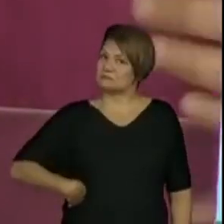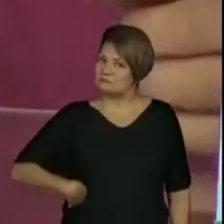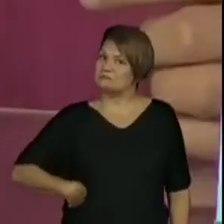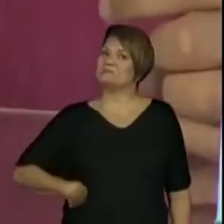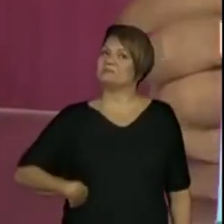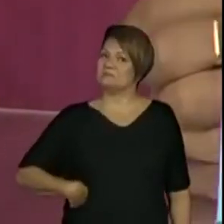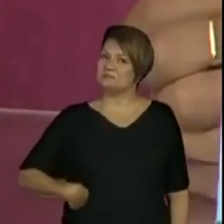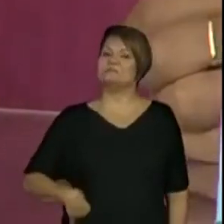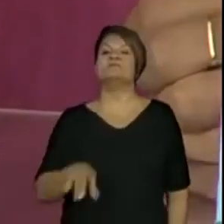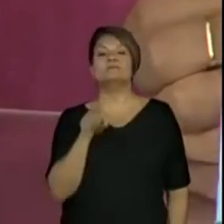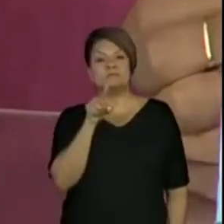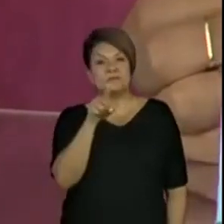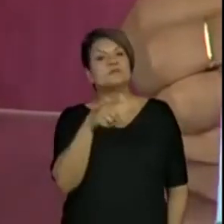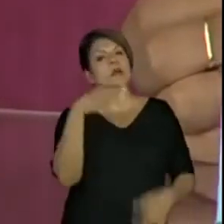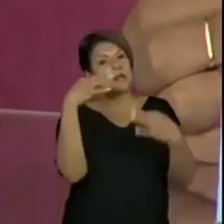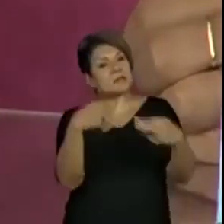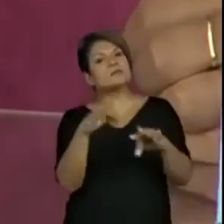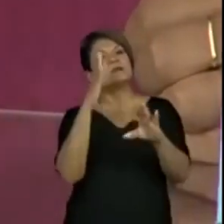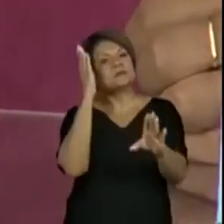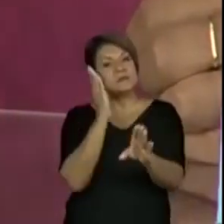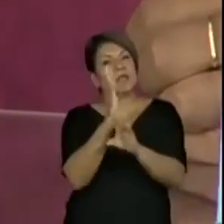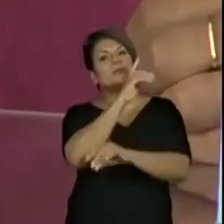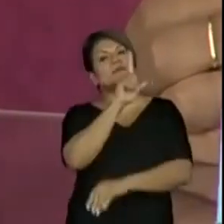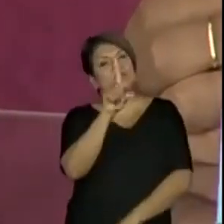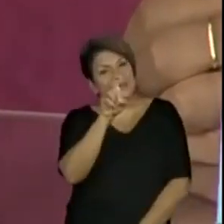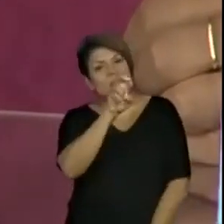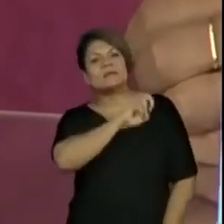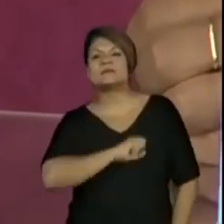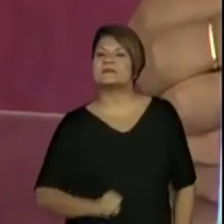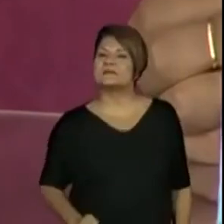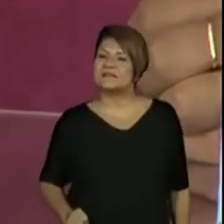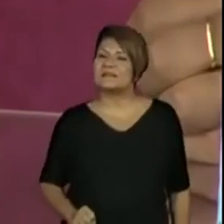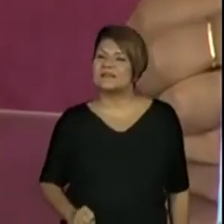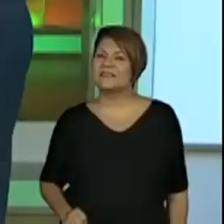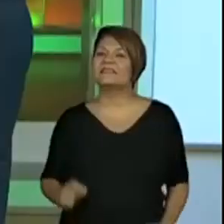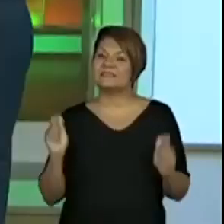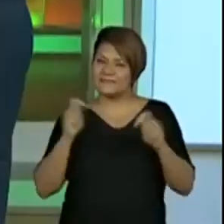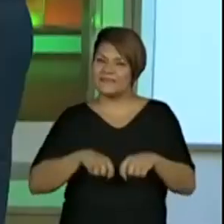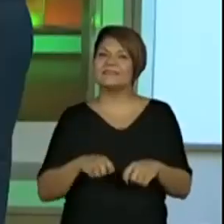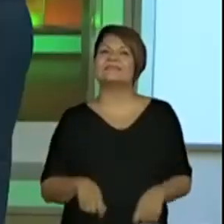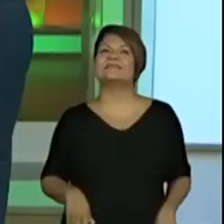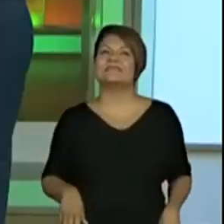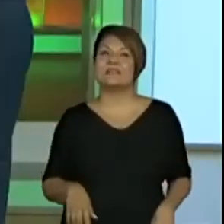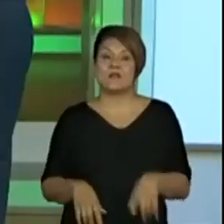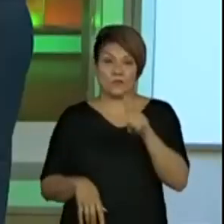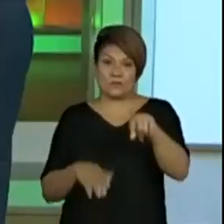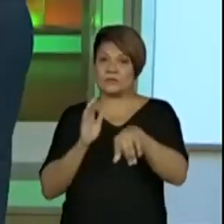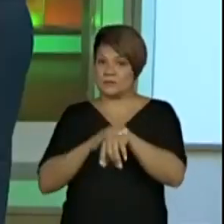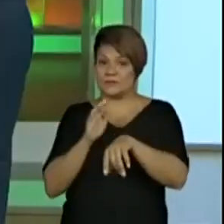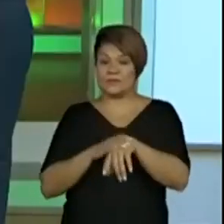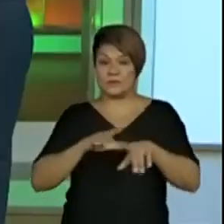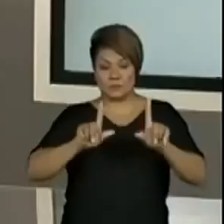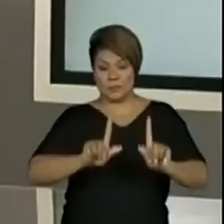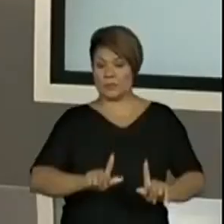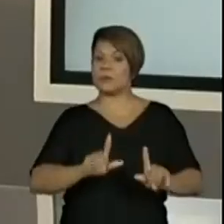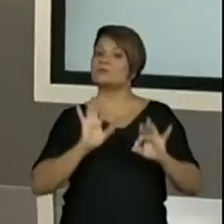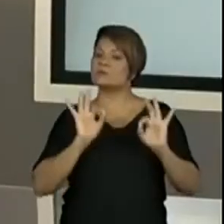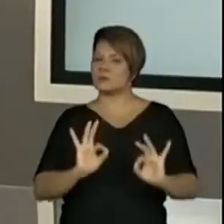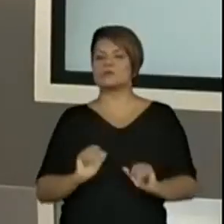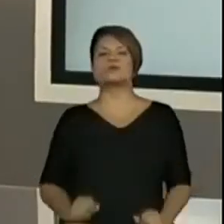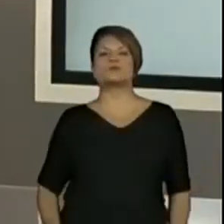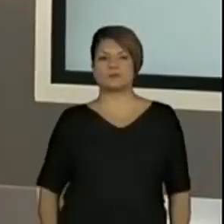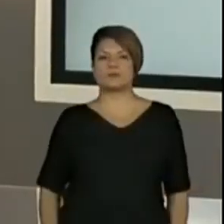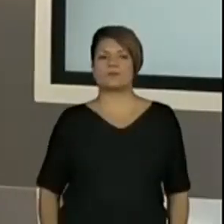10, vocês acertaram. 15 palitos estimados aqui, vocês fizeram a plaquinha, colocaram a plaquinha